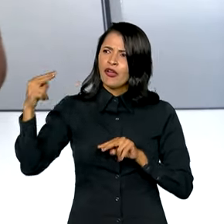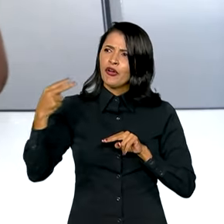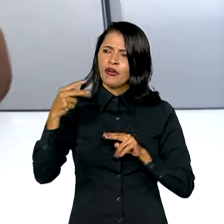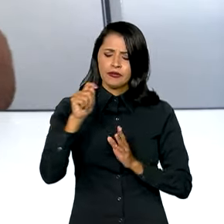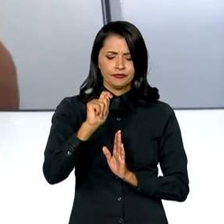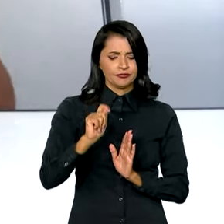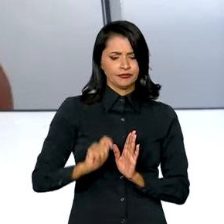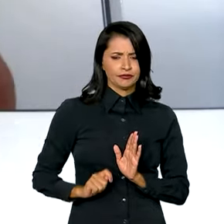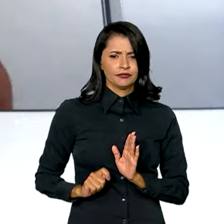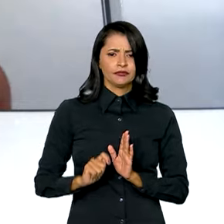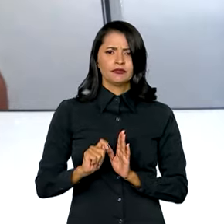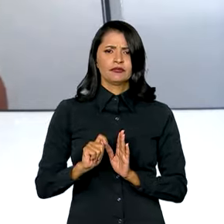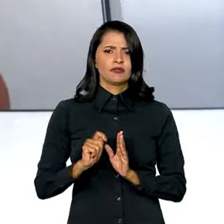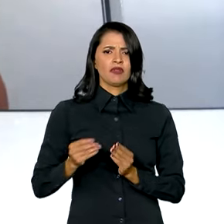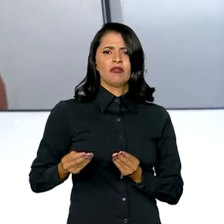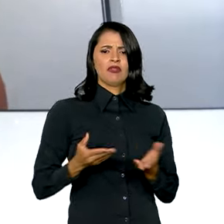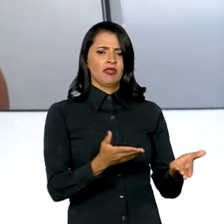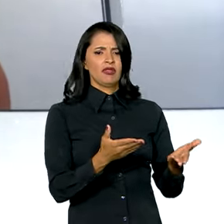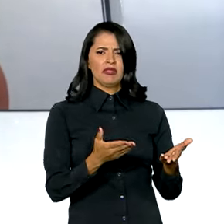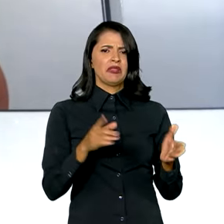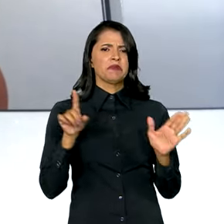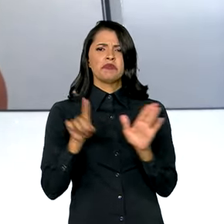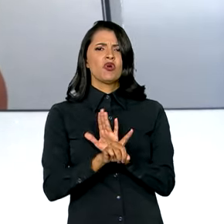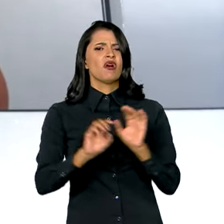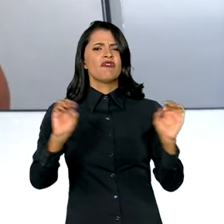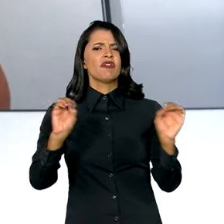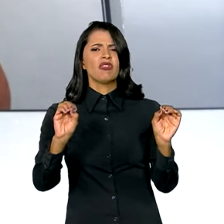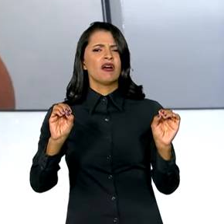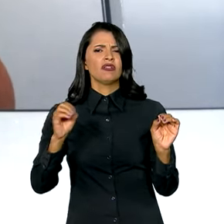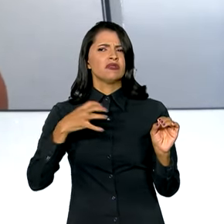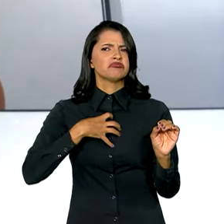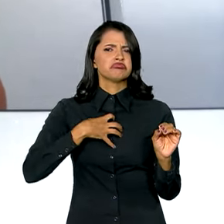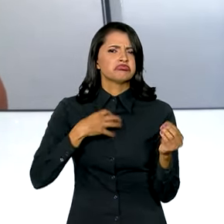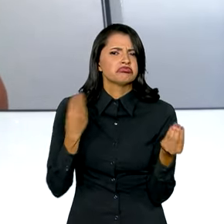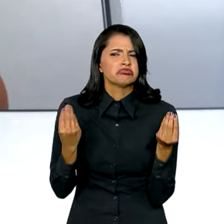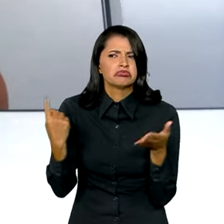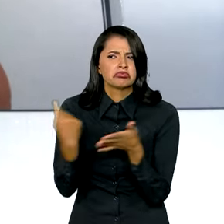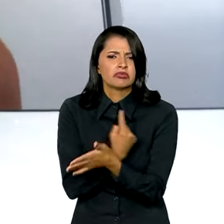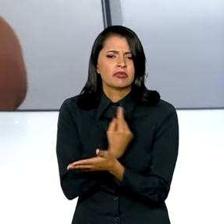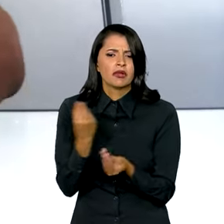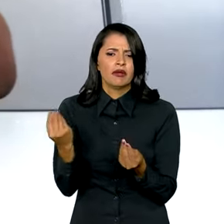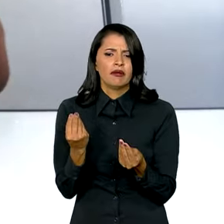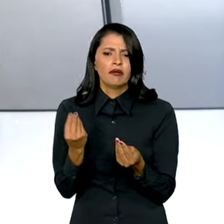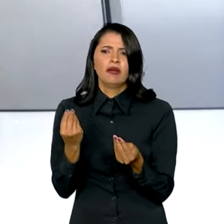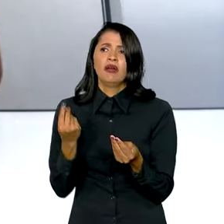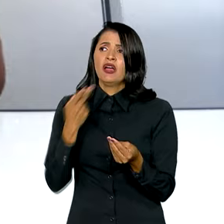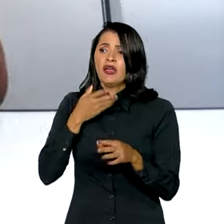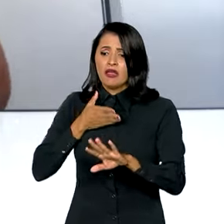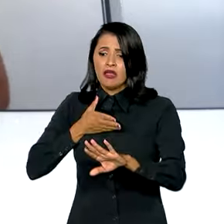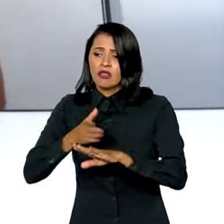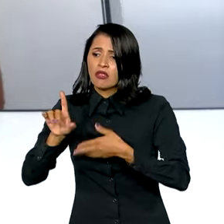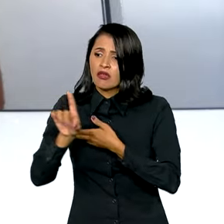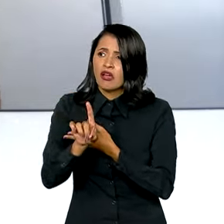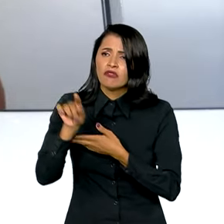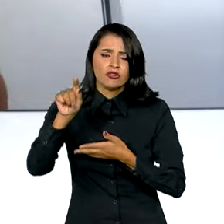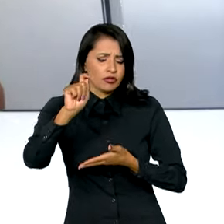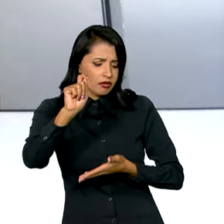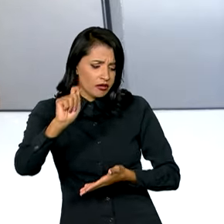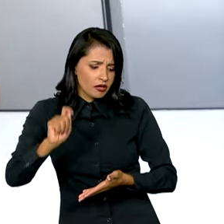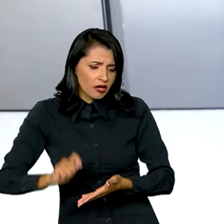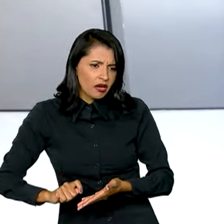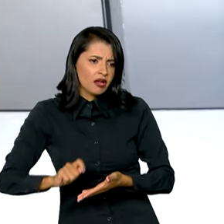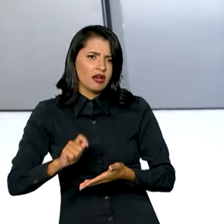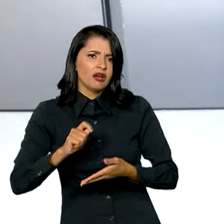escrevendo a receita, nem perguntava o que ele estava sentindo. A gente já entrava e ele já estava lá falando. A gente falava, ele escrevia, não olhava,